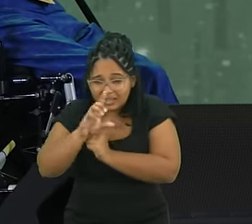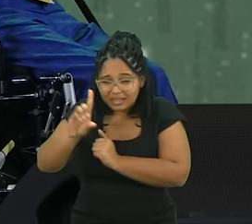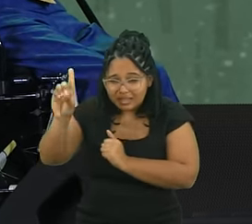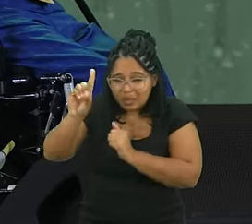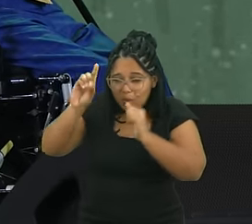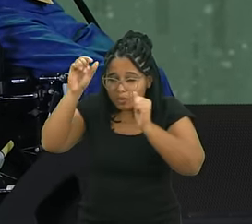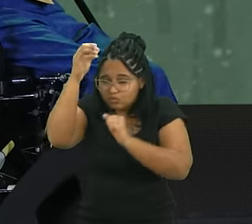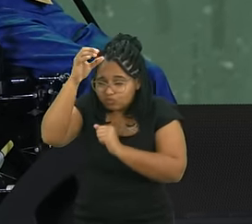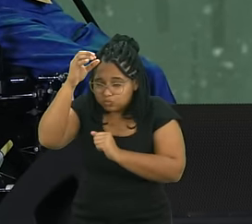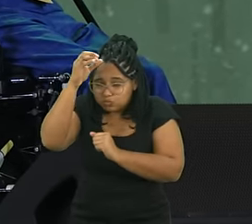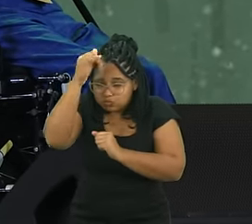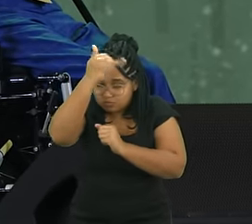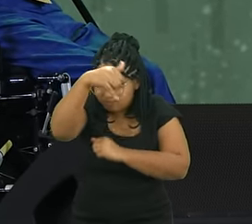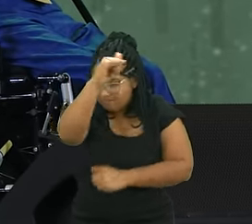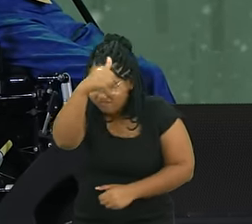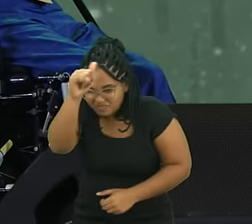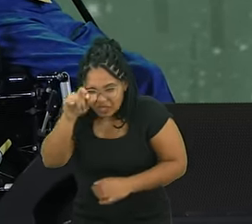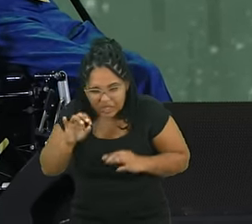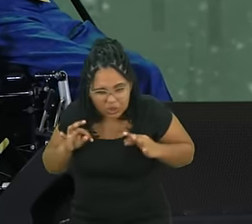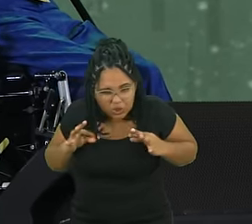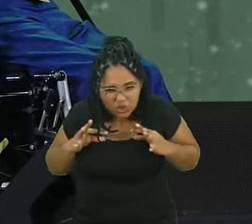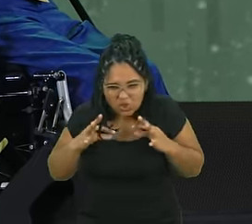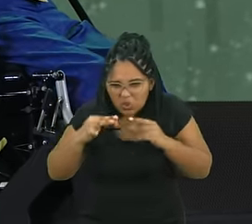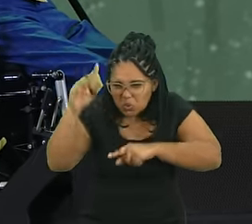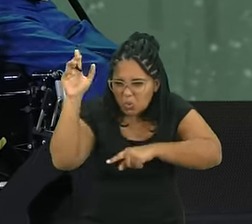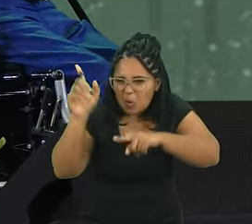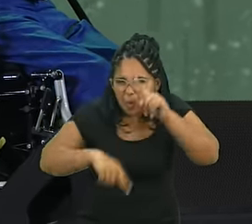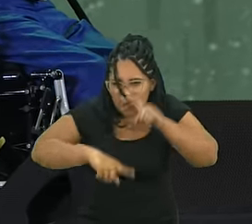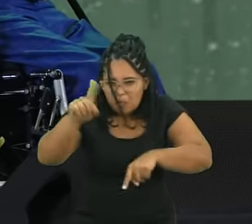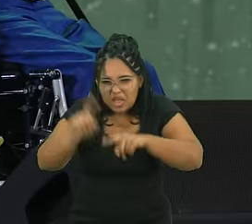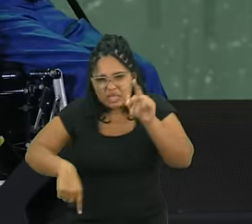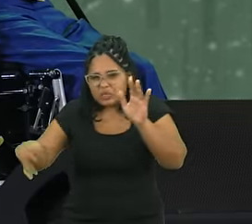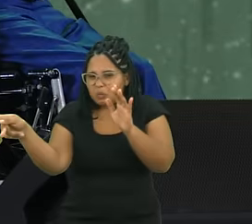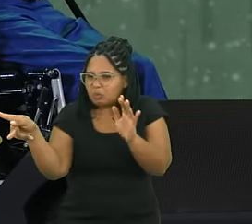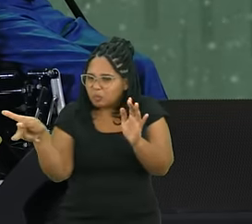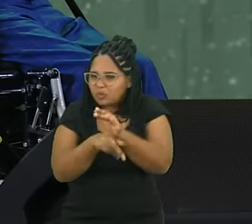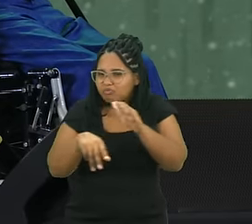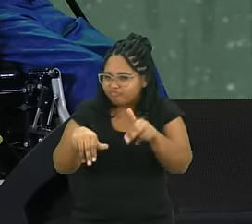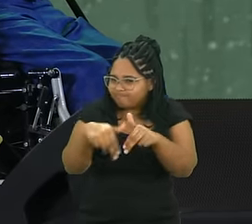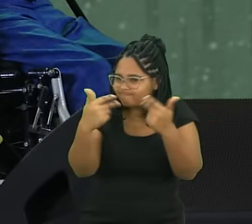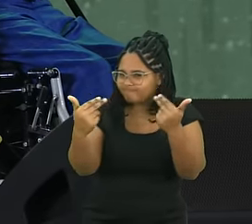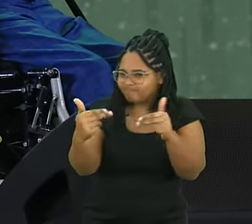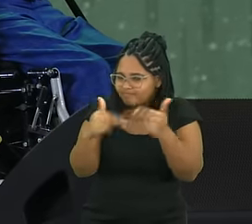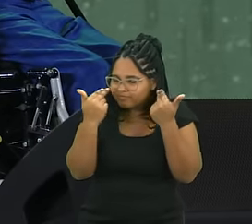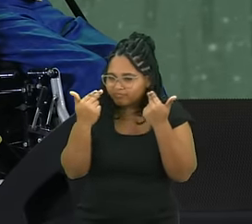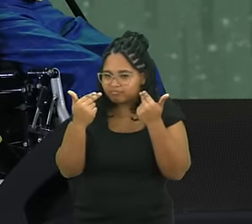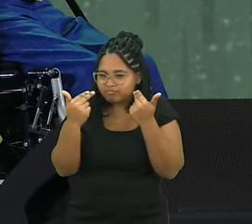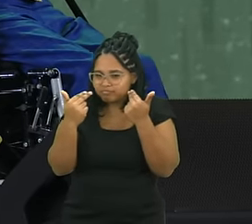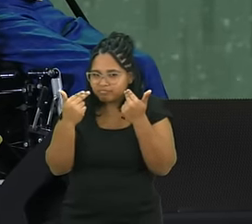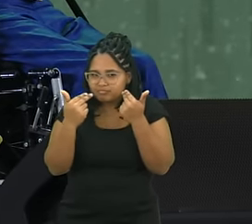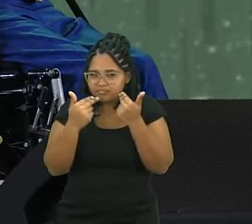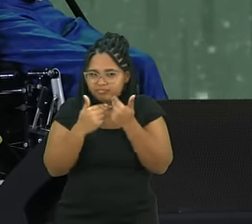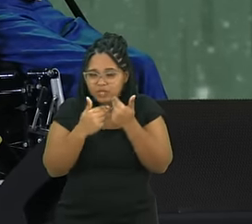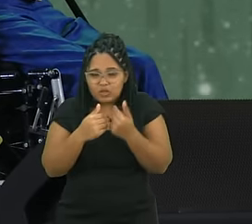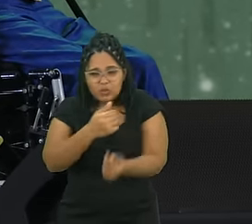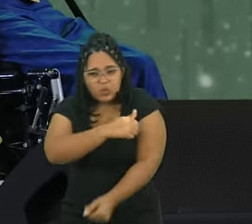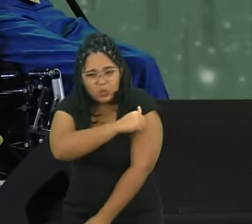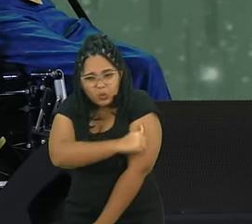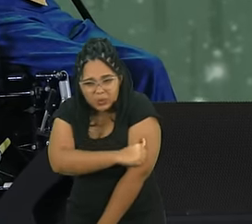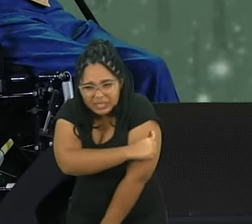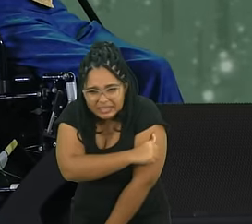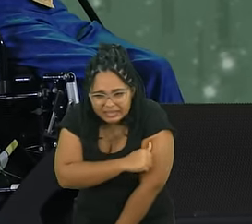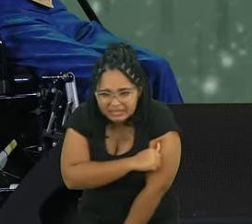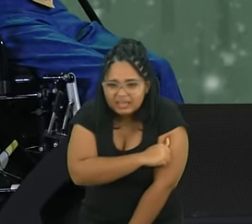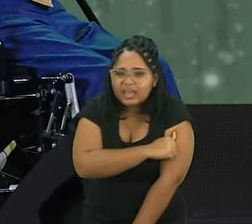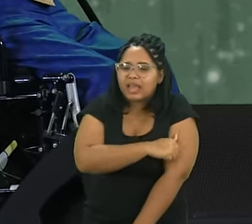instrumentos, as luvas e as mãos dos médicos, do anestesista, dos enfermeiros, para que o Senhor opere e